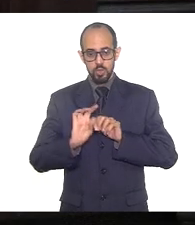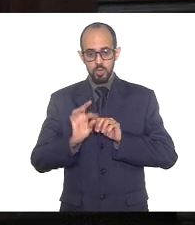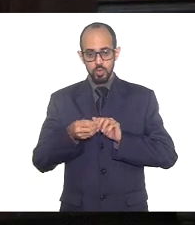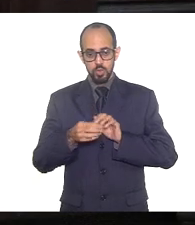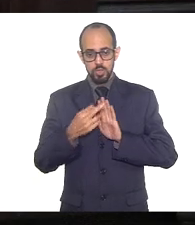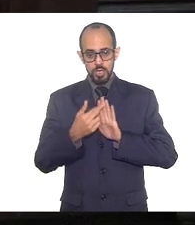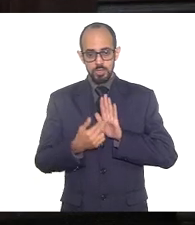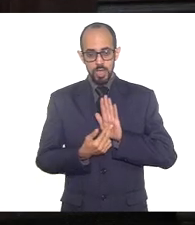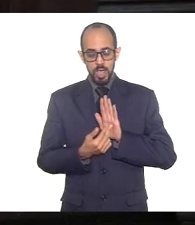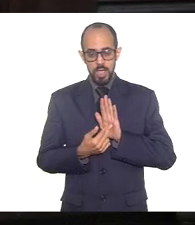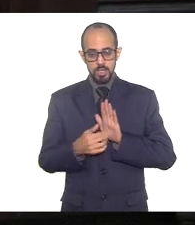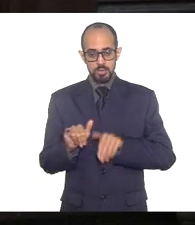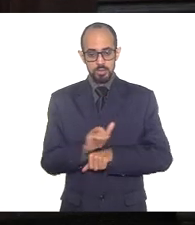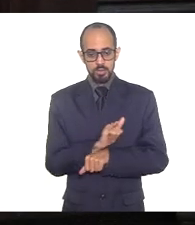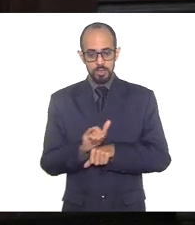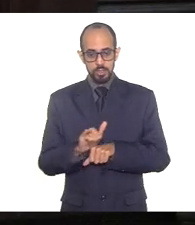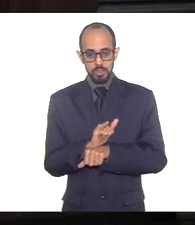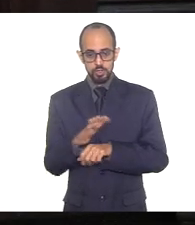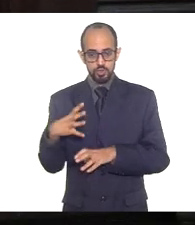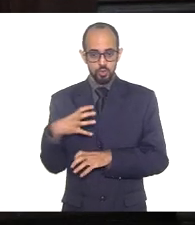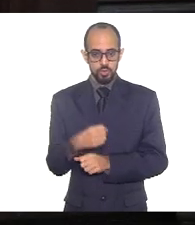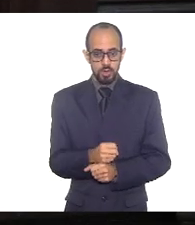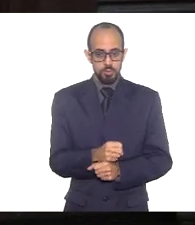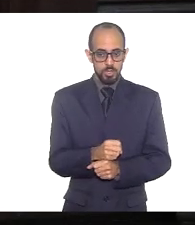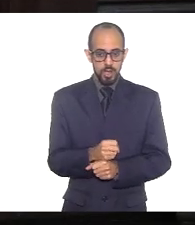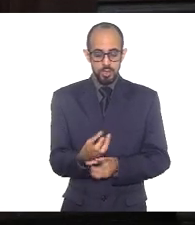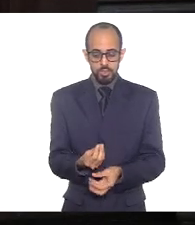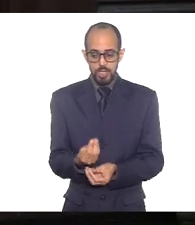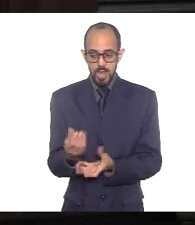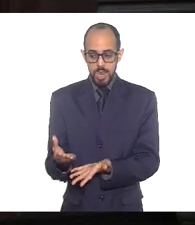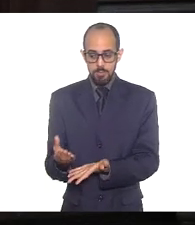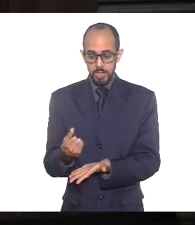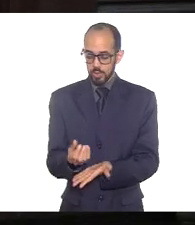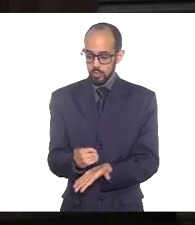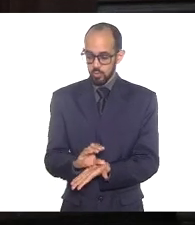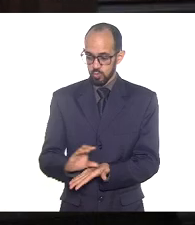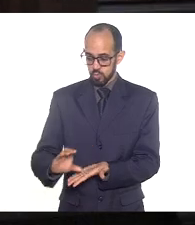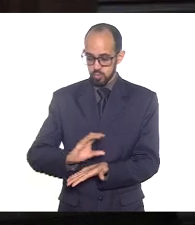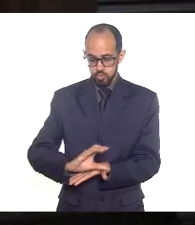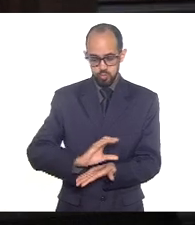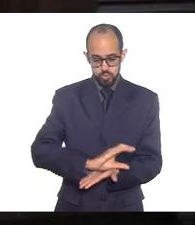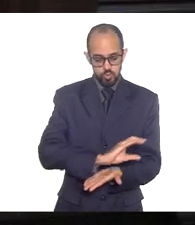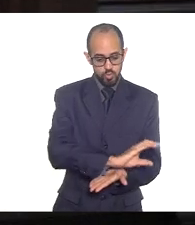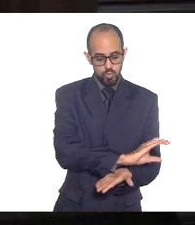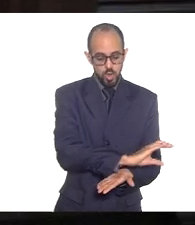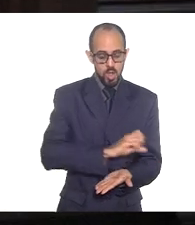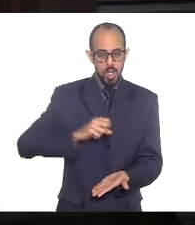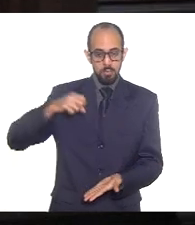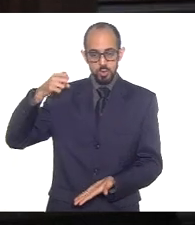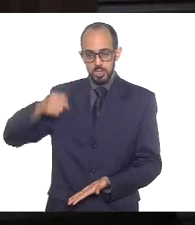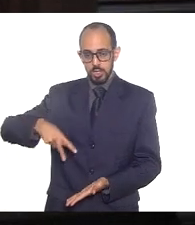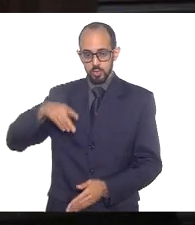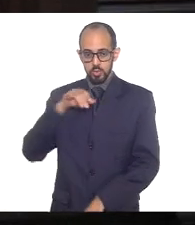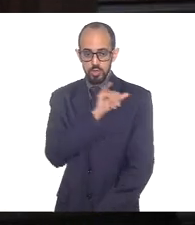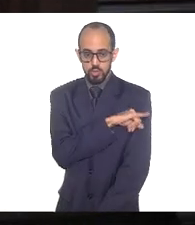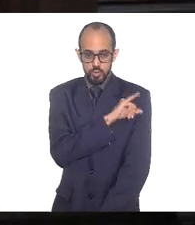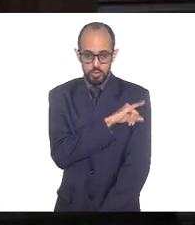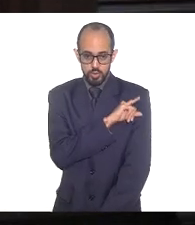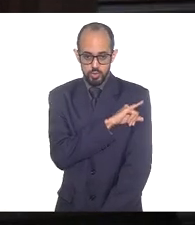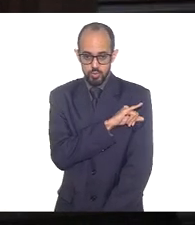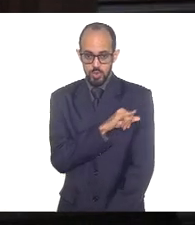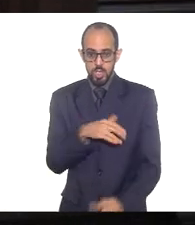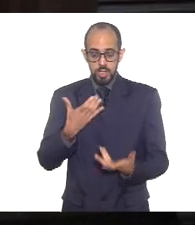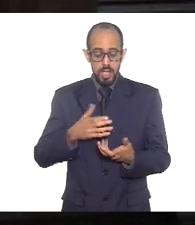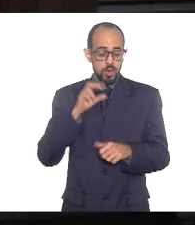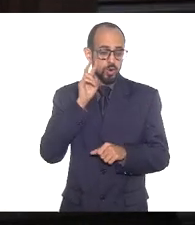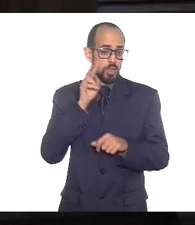de rateio das receitas que alimentam os regimes previdenciários do Rio de Janeiro quero